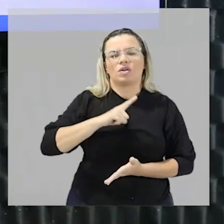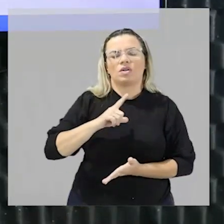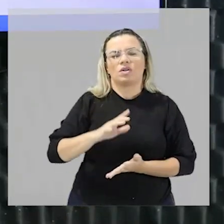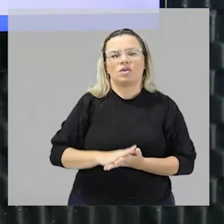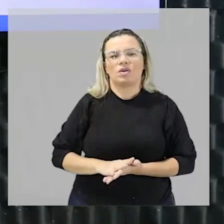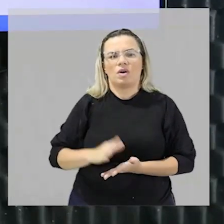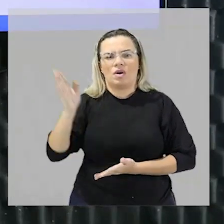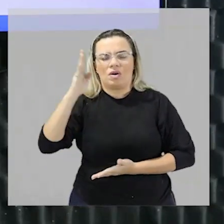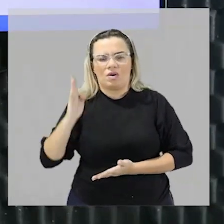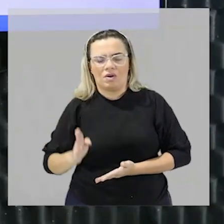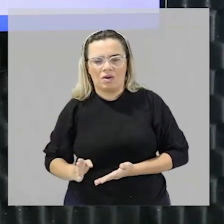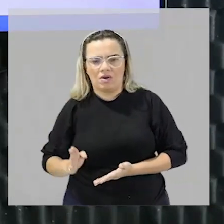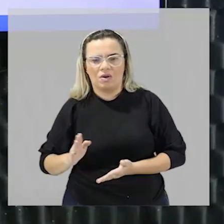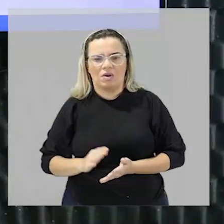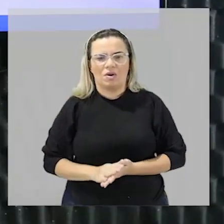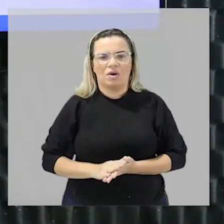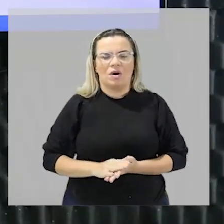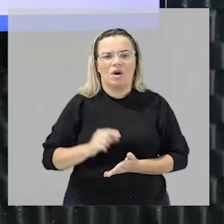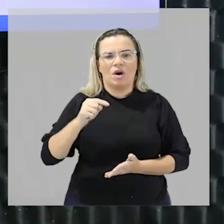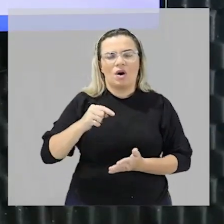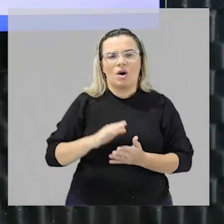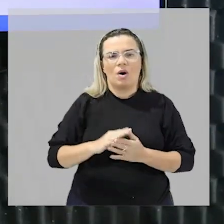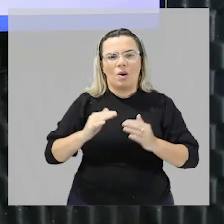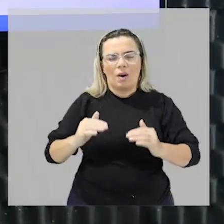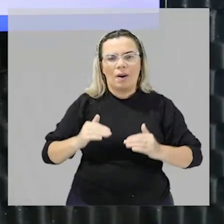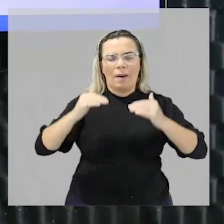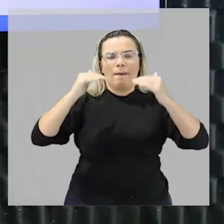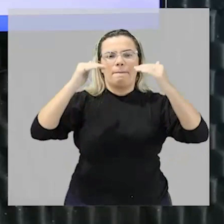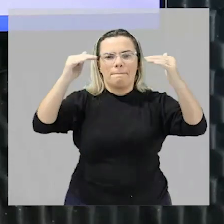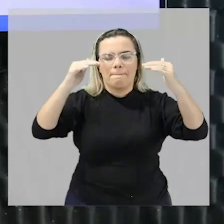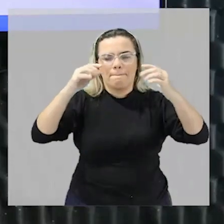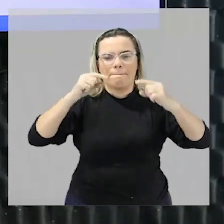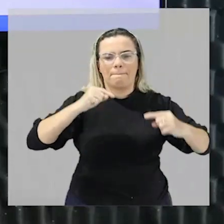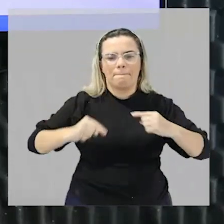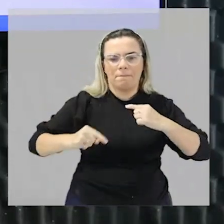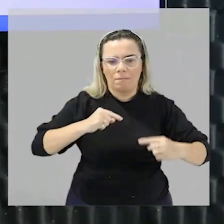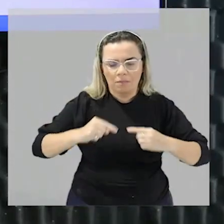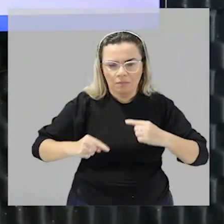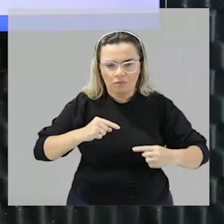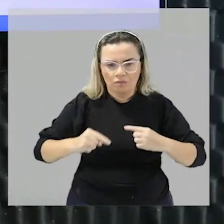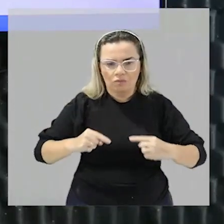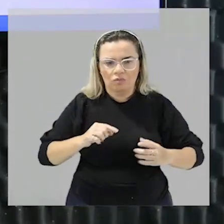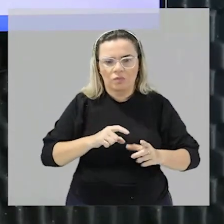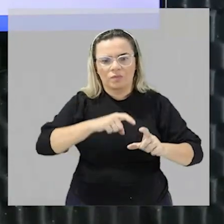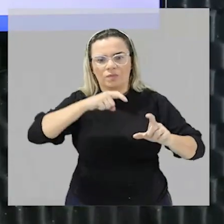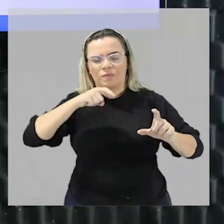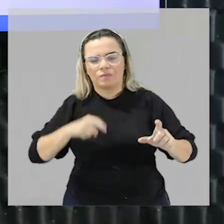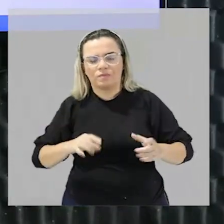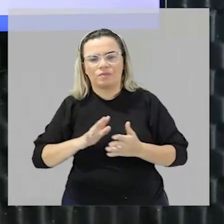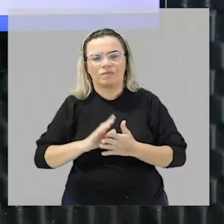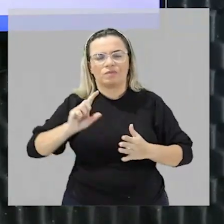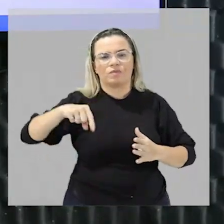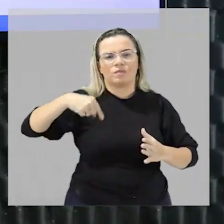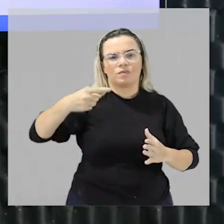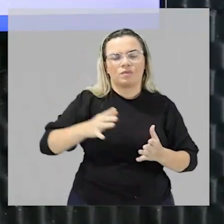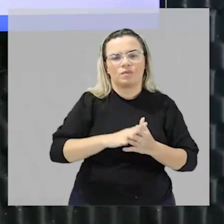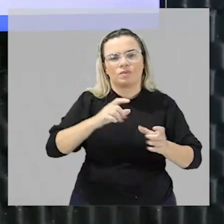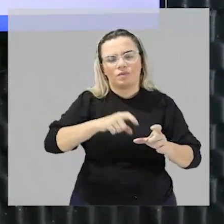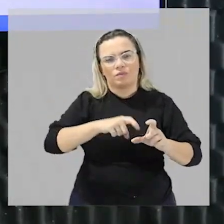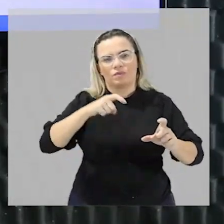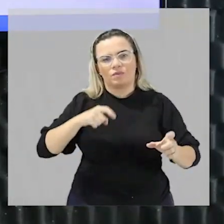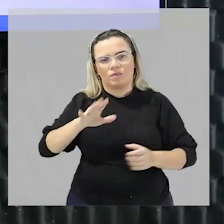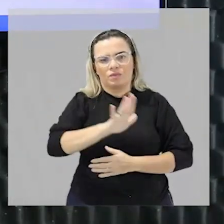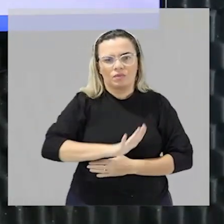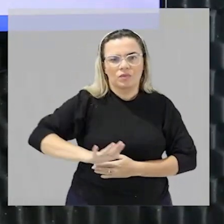soberania política. Então, basicamente, o Brasil, pós-independência, ele tem que ser tratado dentro de uma